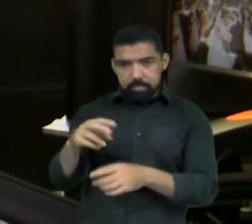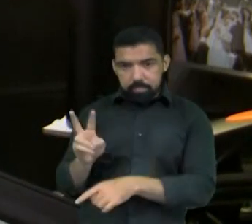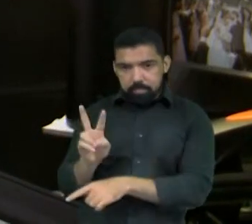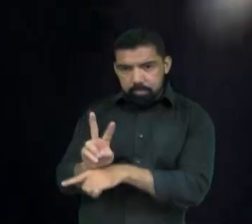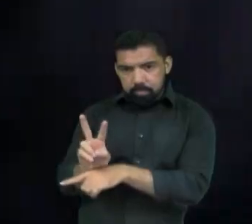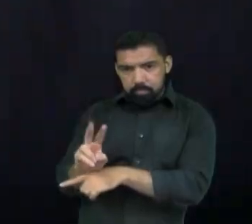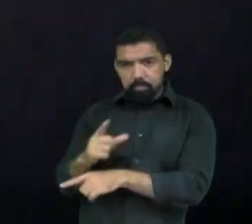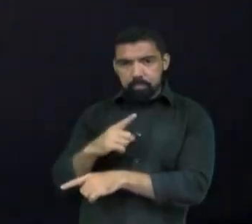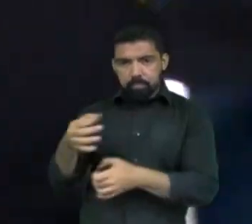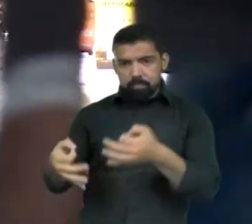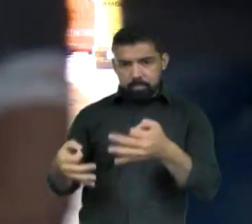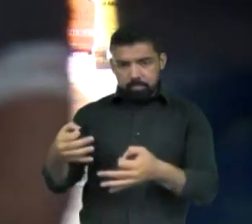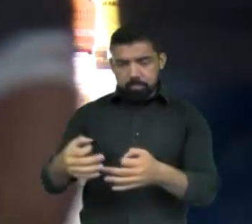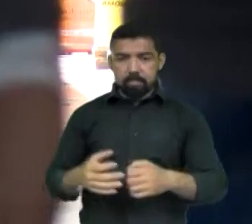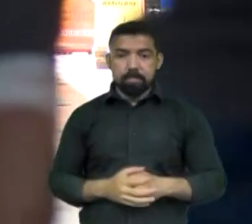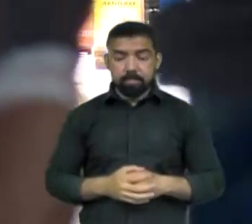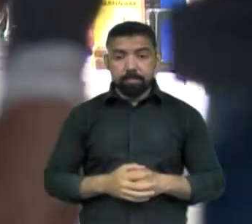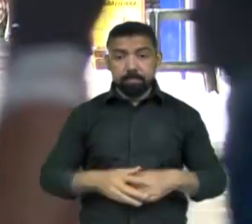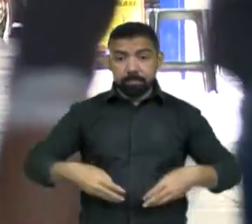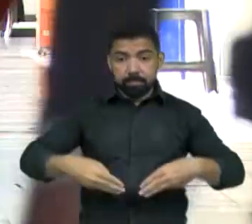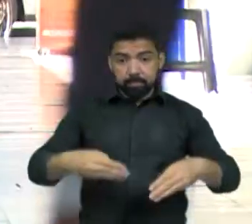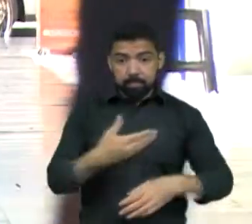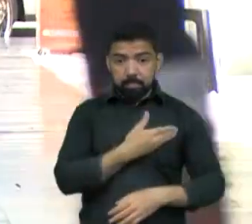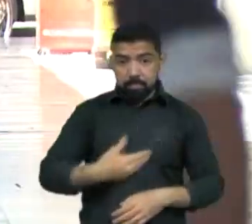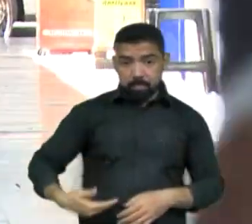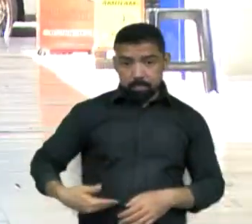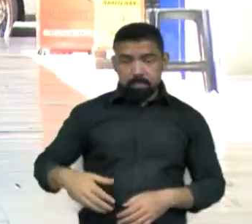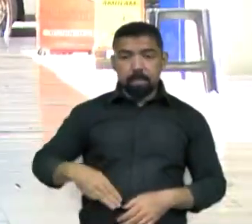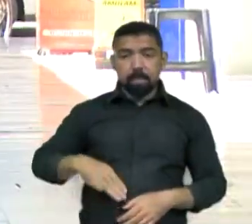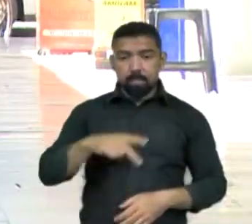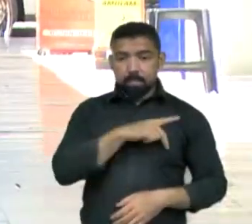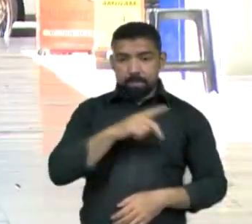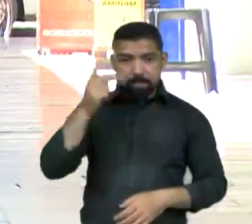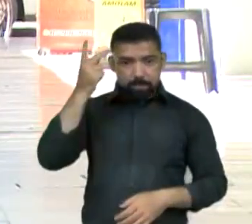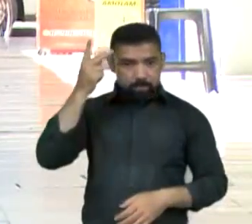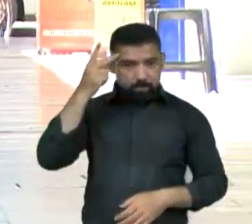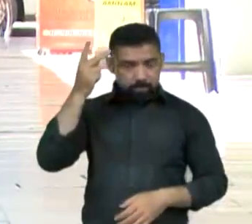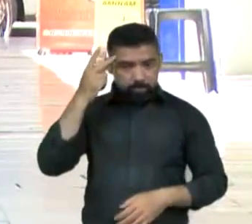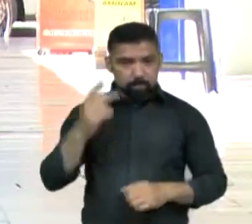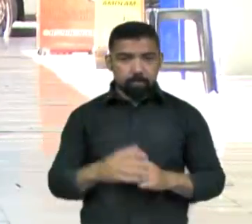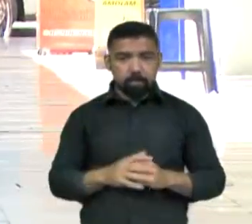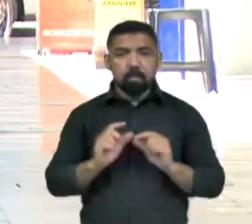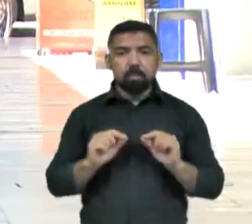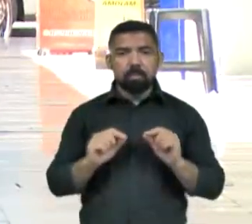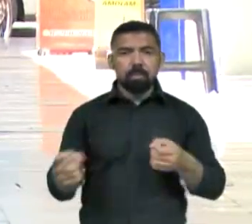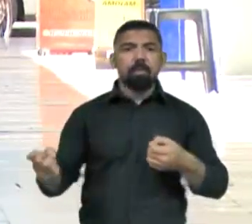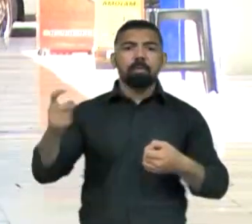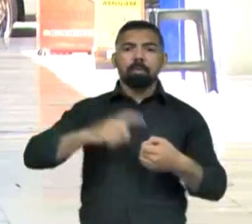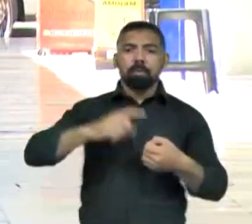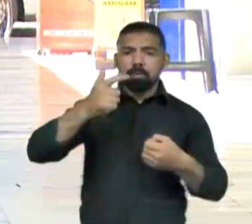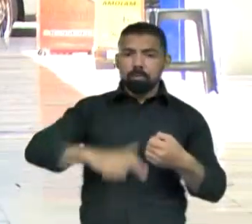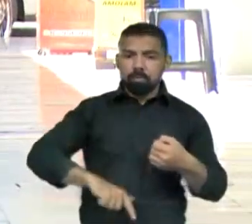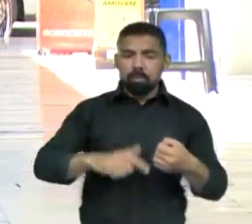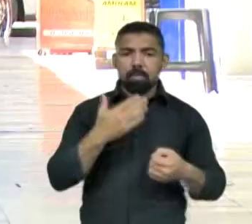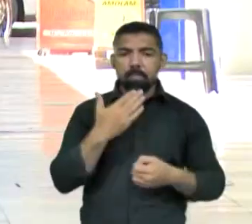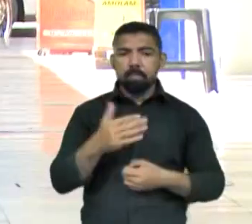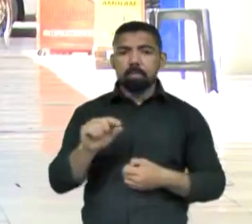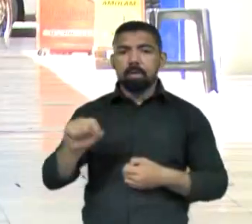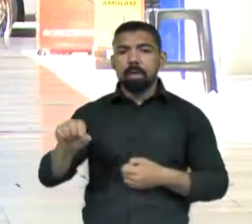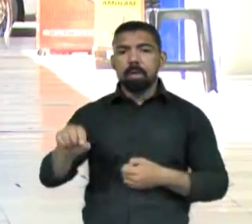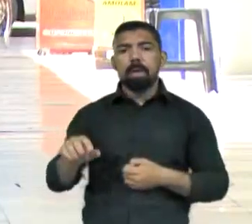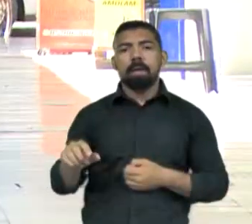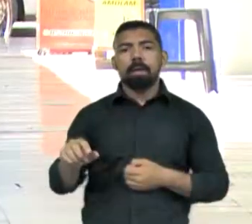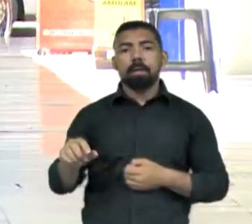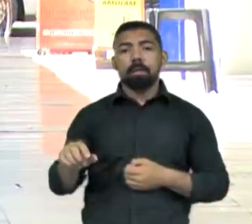judiciário. O Ministério Público de São Paulo recorreu da decisão que permitiu a Suzane von Richthofen progredir da pena de